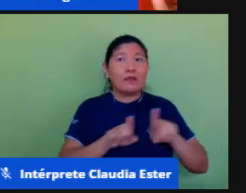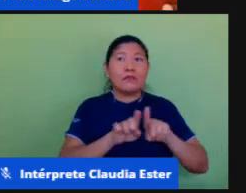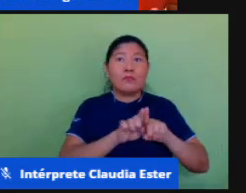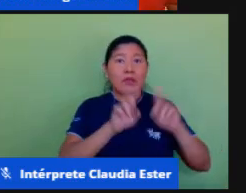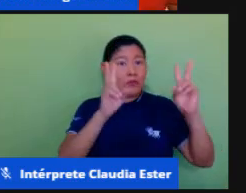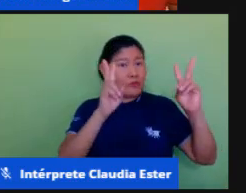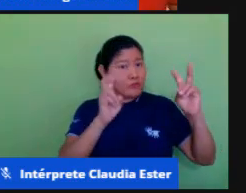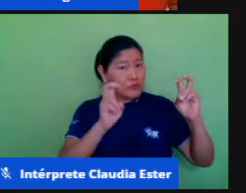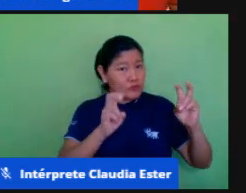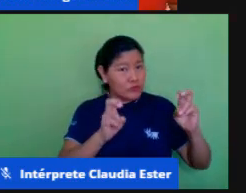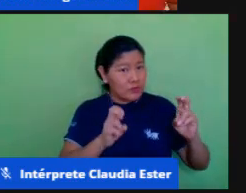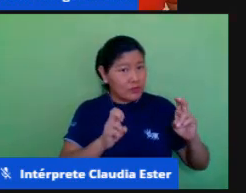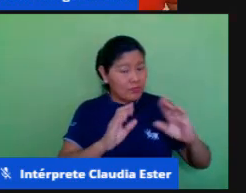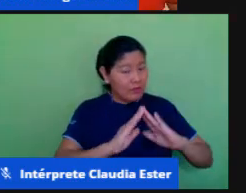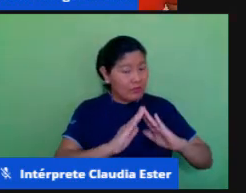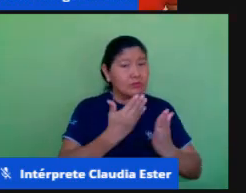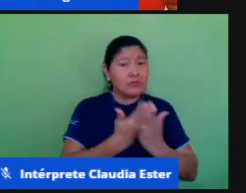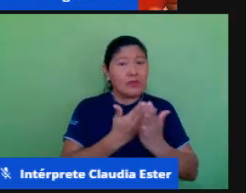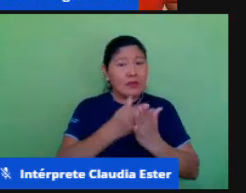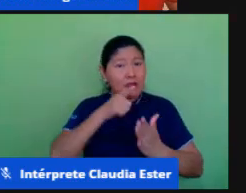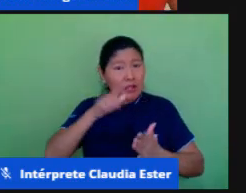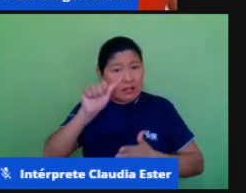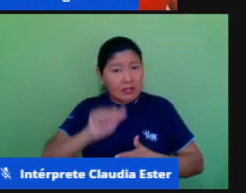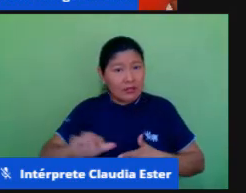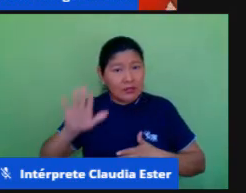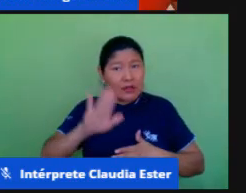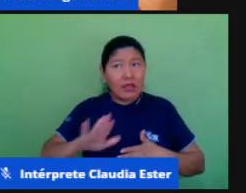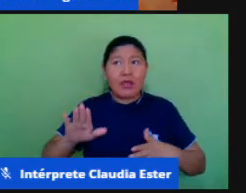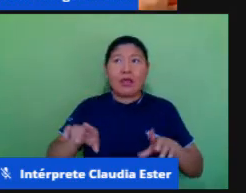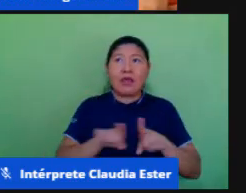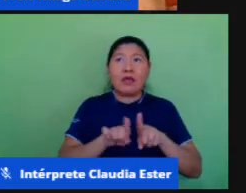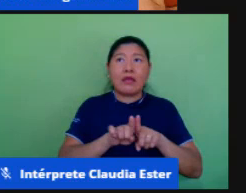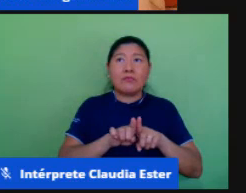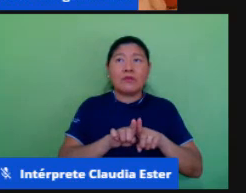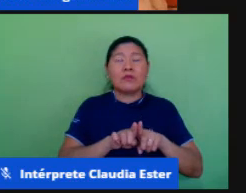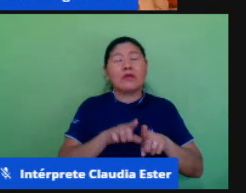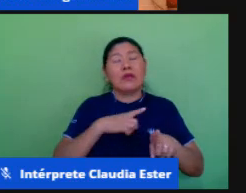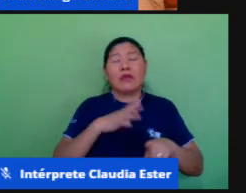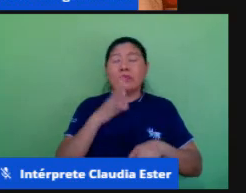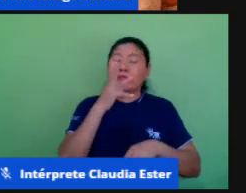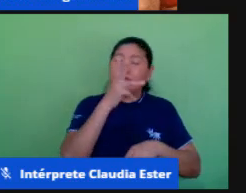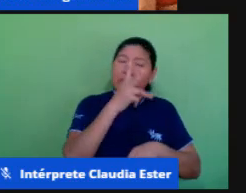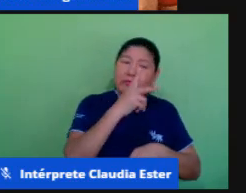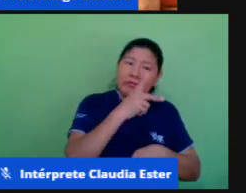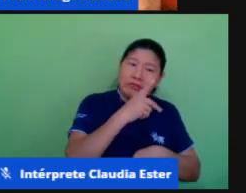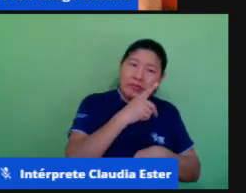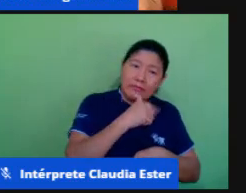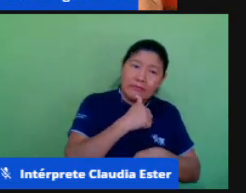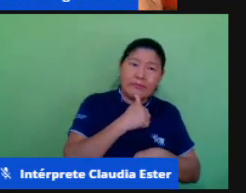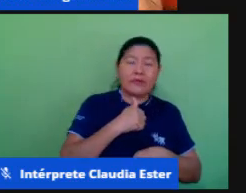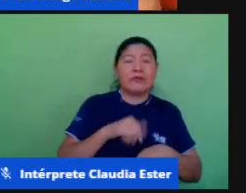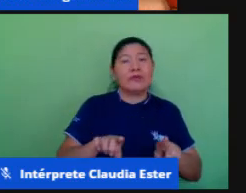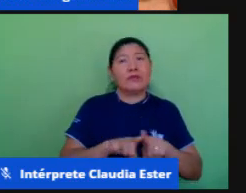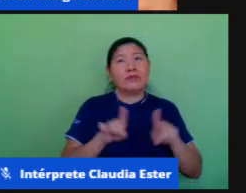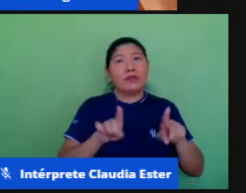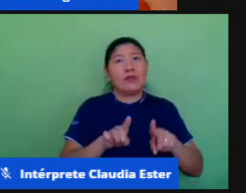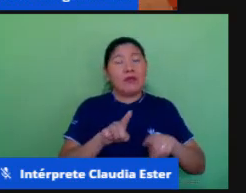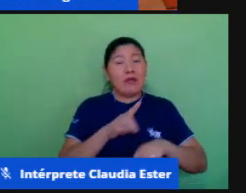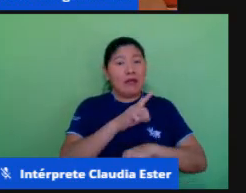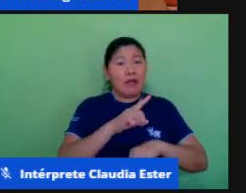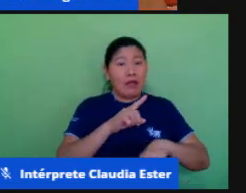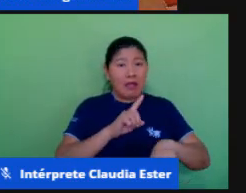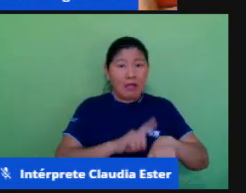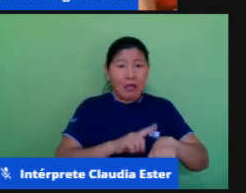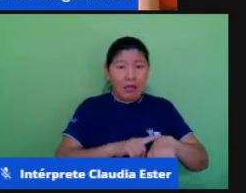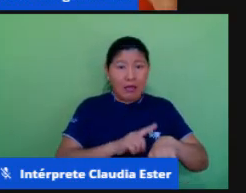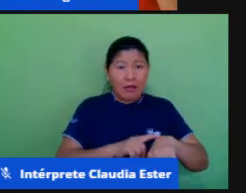das escolas literárias, isso perde muito tempo. E aquela aula que a gente tinha era muito preciosa. Então, eu